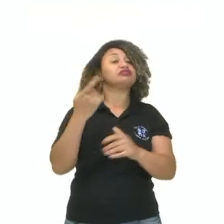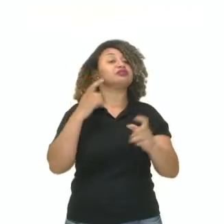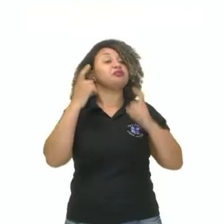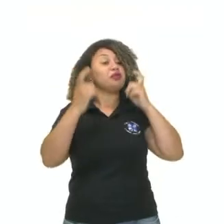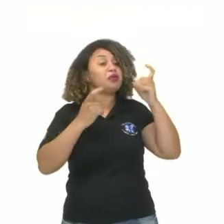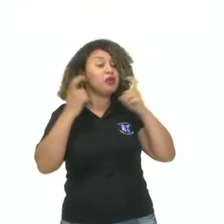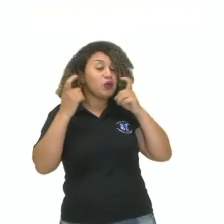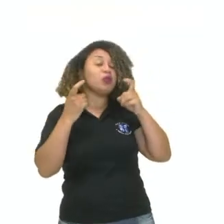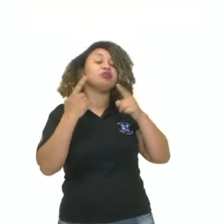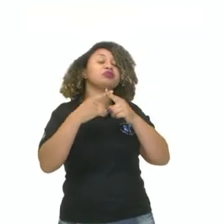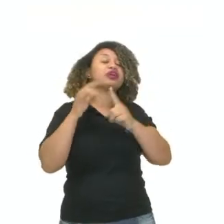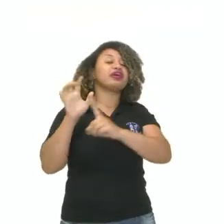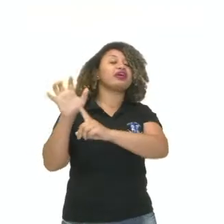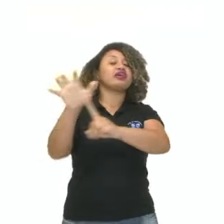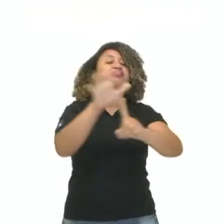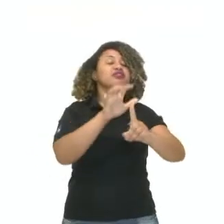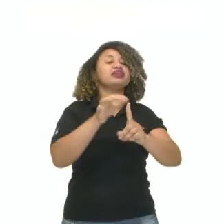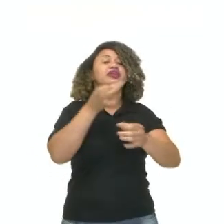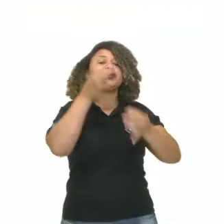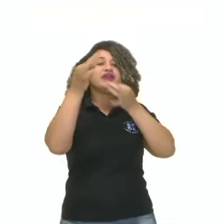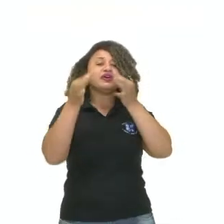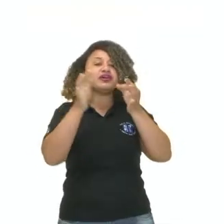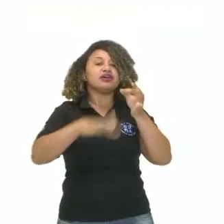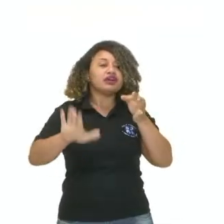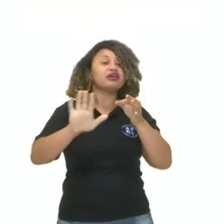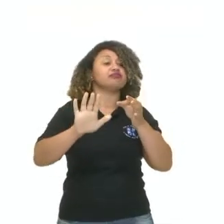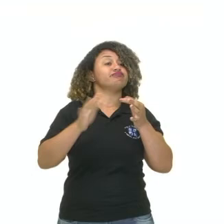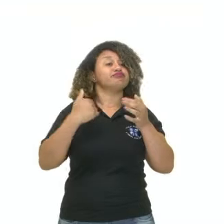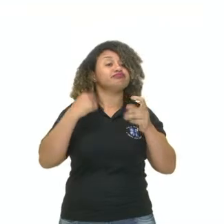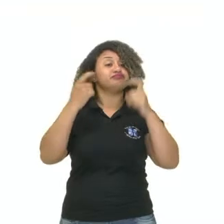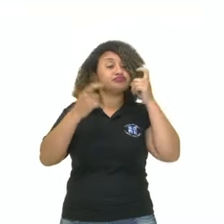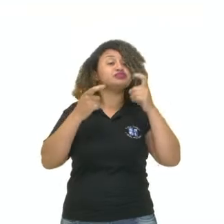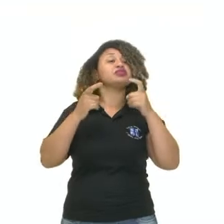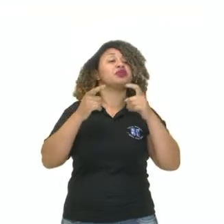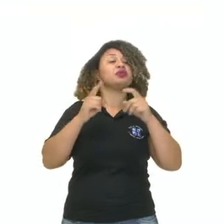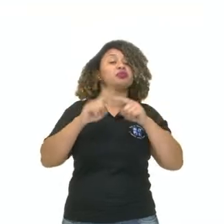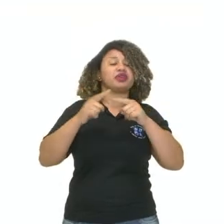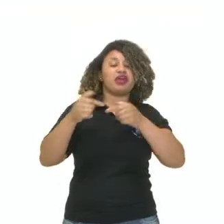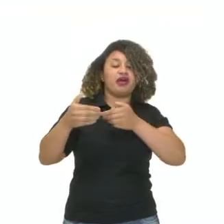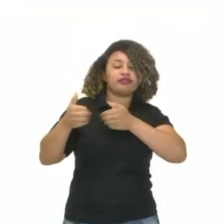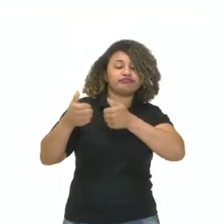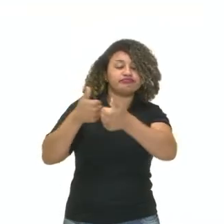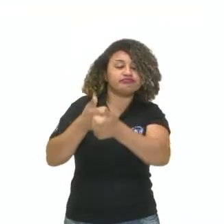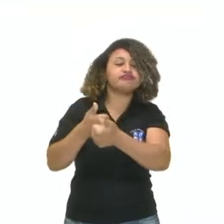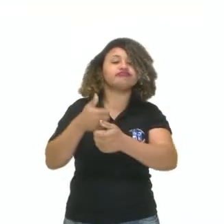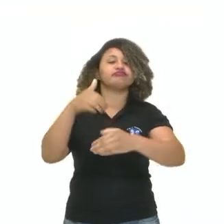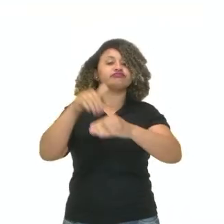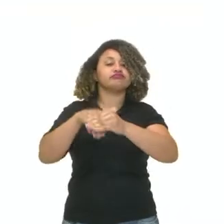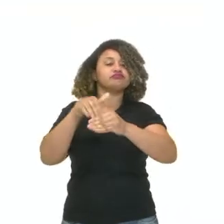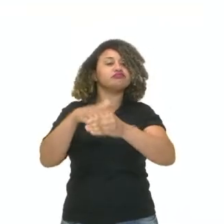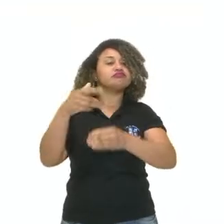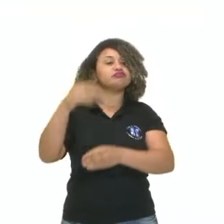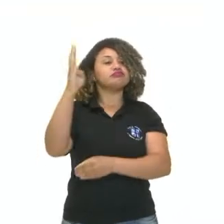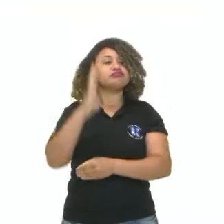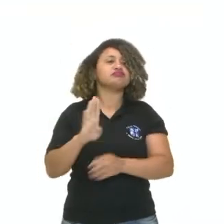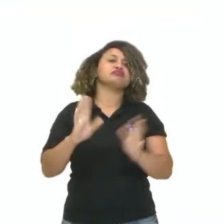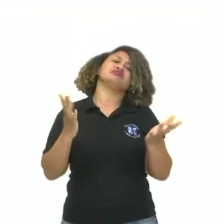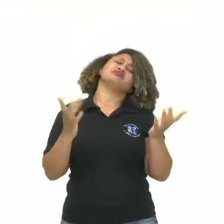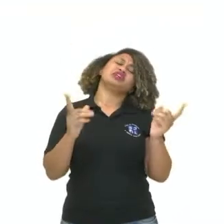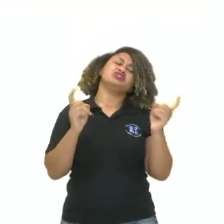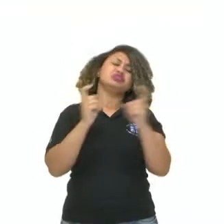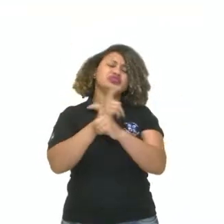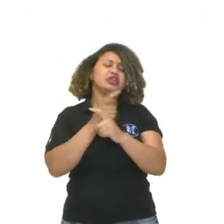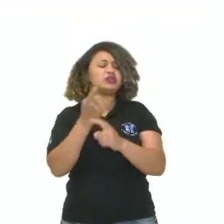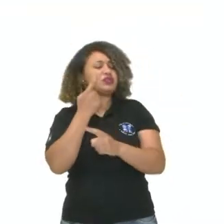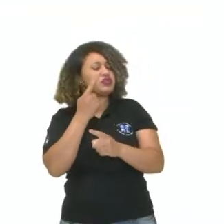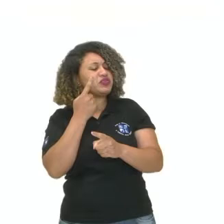ainda mais com a proximidade das eleições brasileiras. Dá um pouco de trabalho checar se a notícia